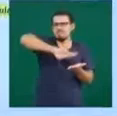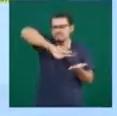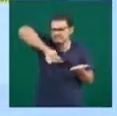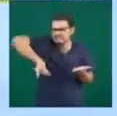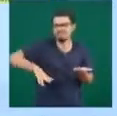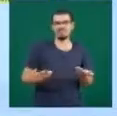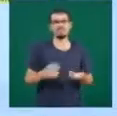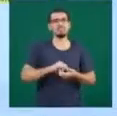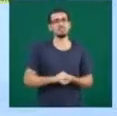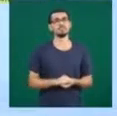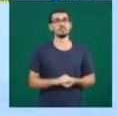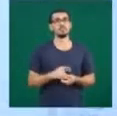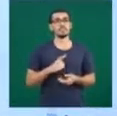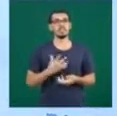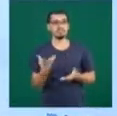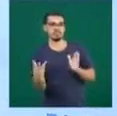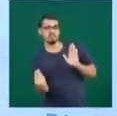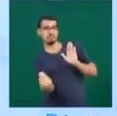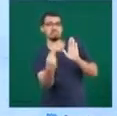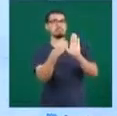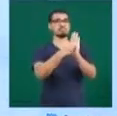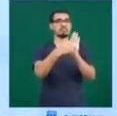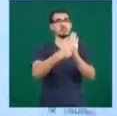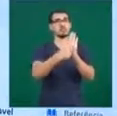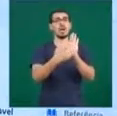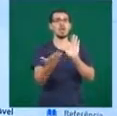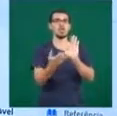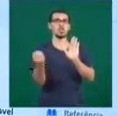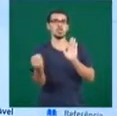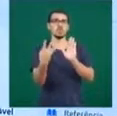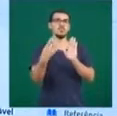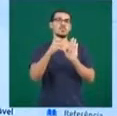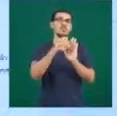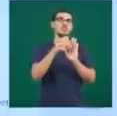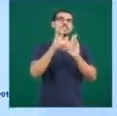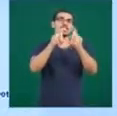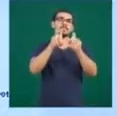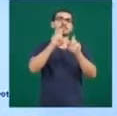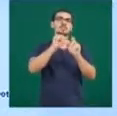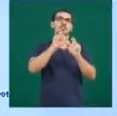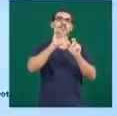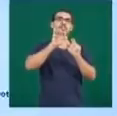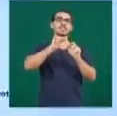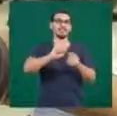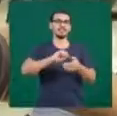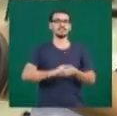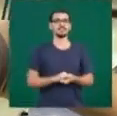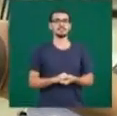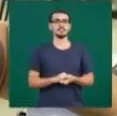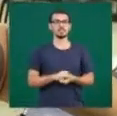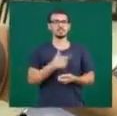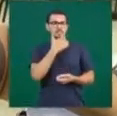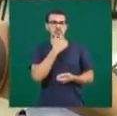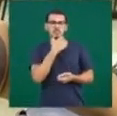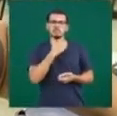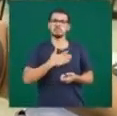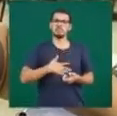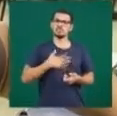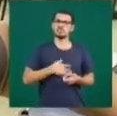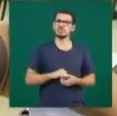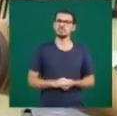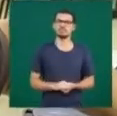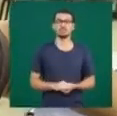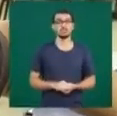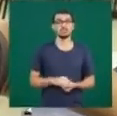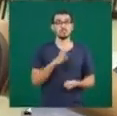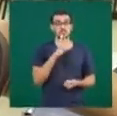está registrado no novo sistema Sofia. Hélio gostou da novidade. Estou começando a conhecer agora, até pedi ajuda